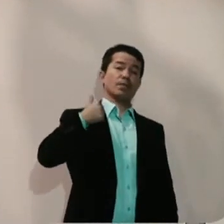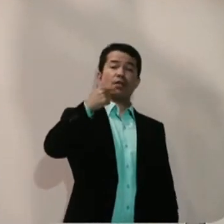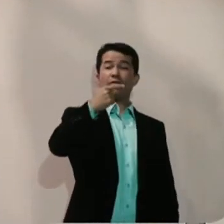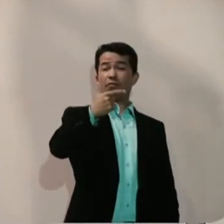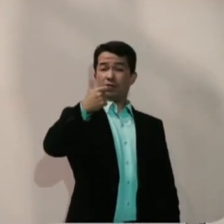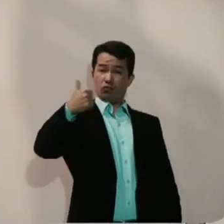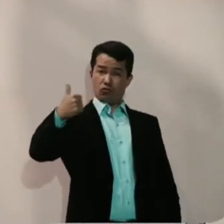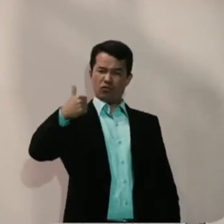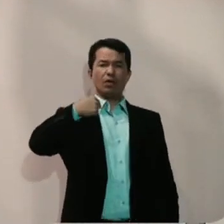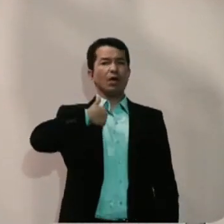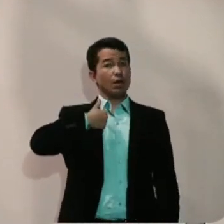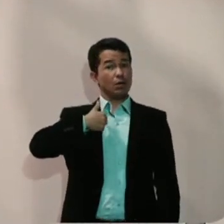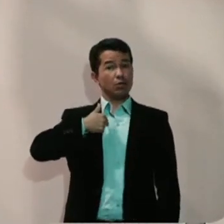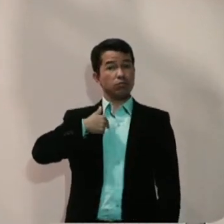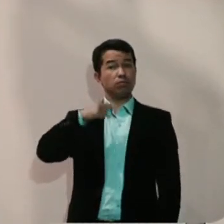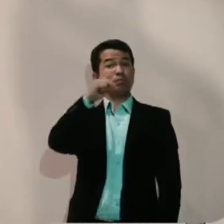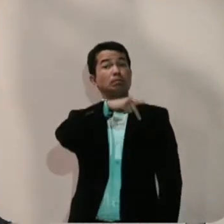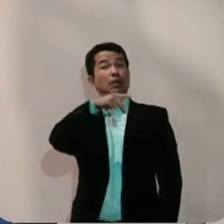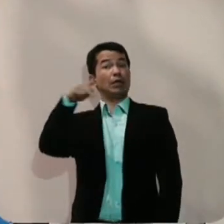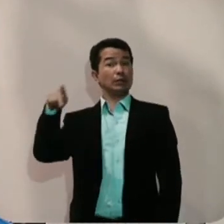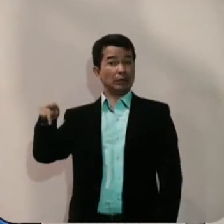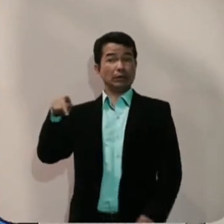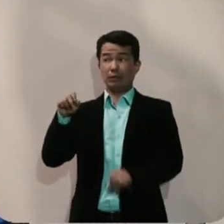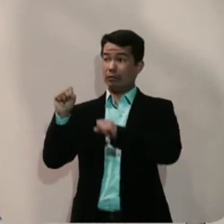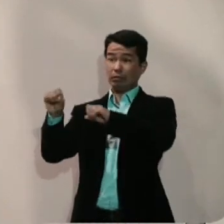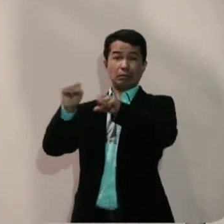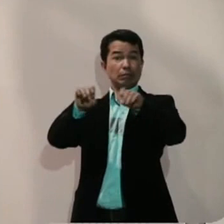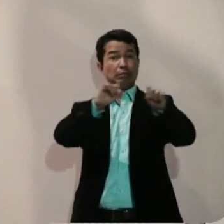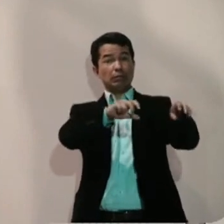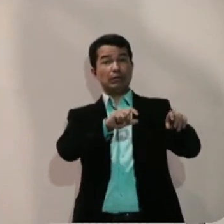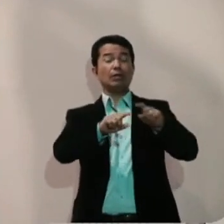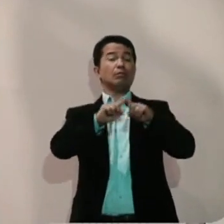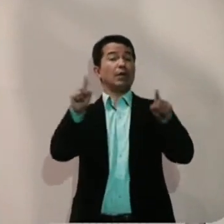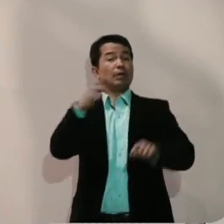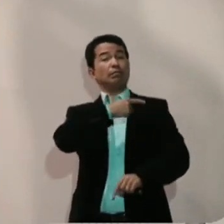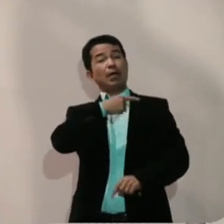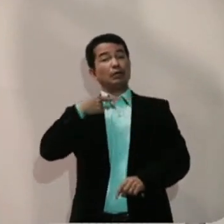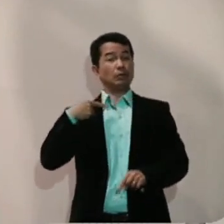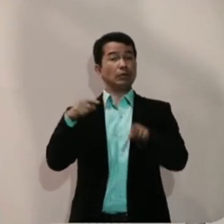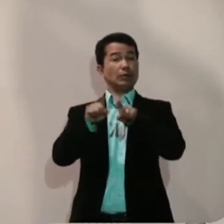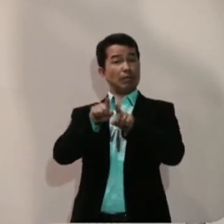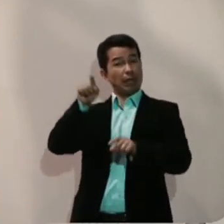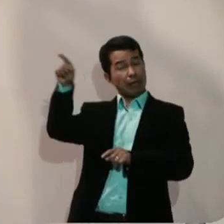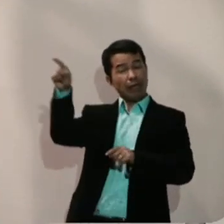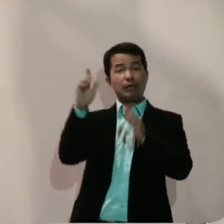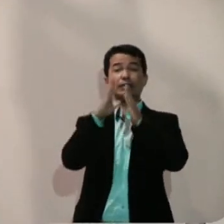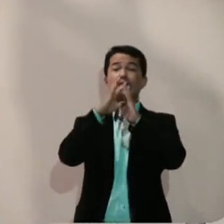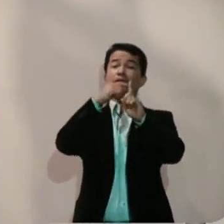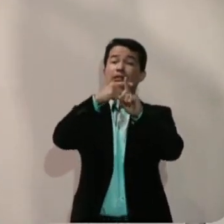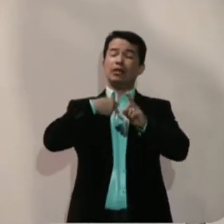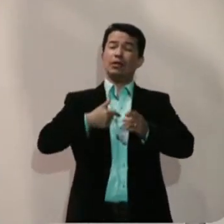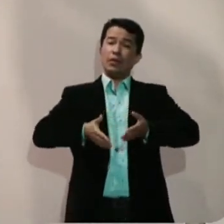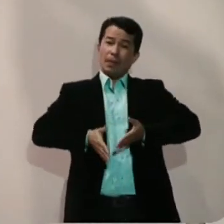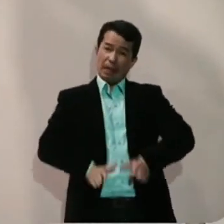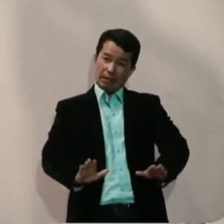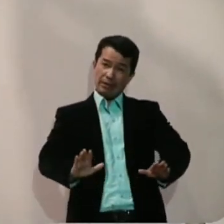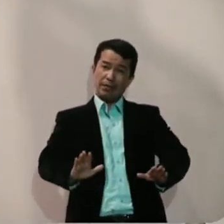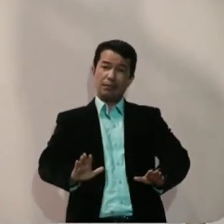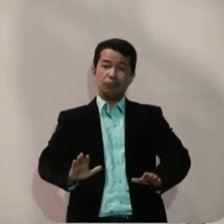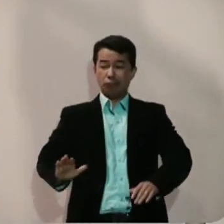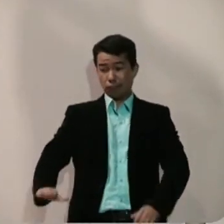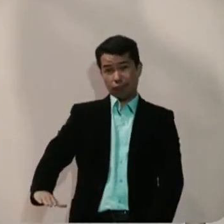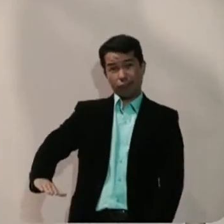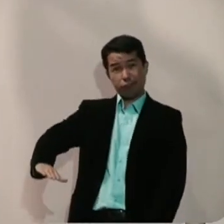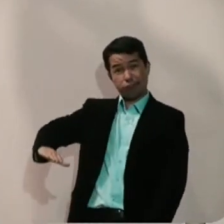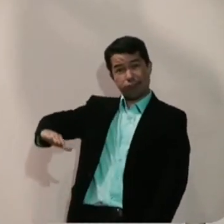a igreja que eu tinha nascido e sido criado. E eu confesso para vocês que era um desafio, todo mundo